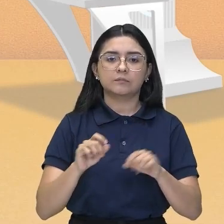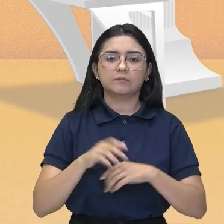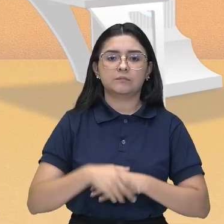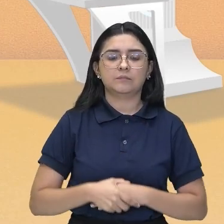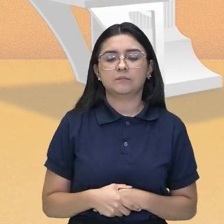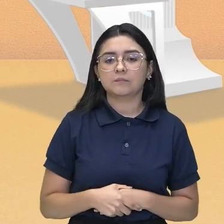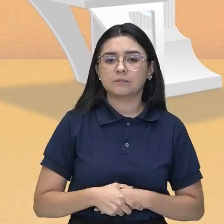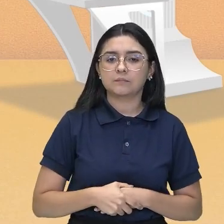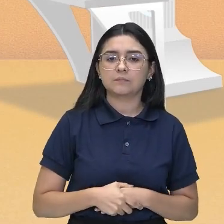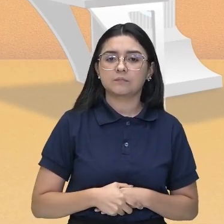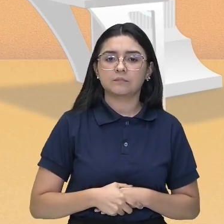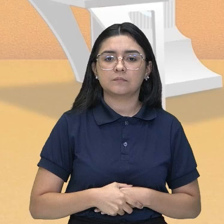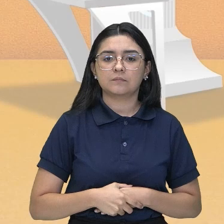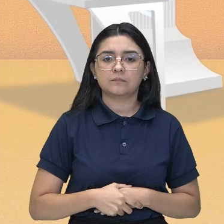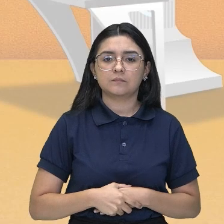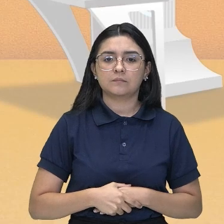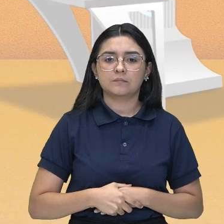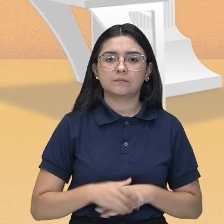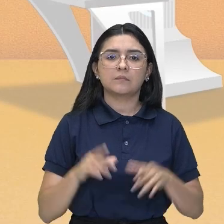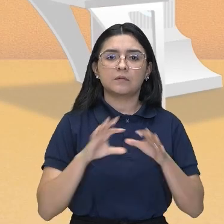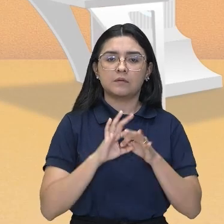Nós já sabemos o que é a Lei do Ventre Livre de